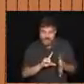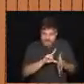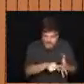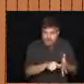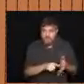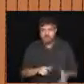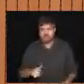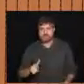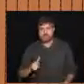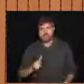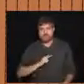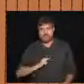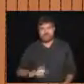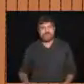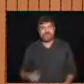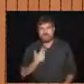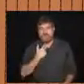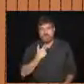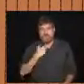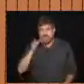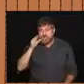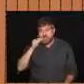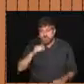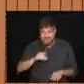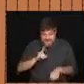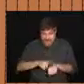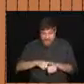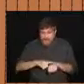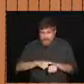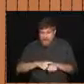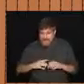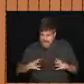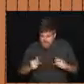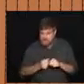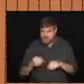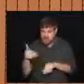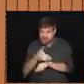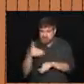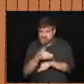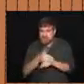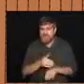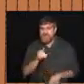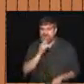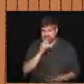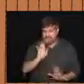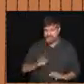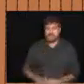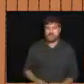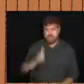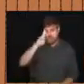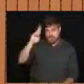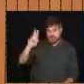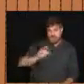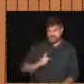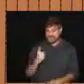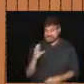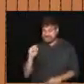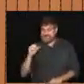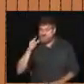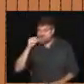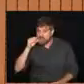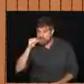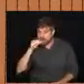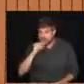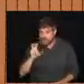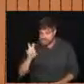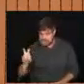cerca de 1 hora antes. Não todos no mesmo horário, mas que o próprio patrão, por exemplo, se ele tem 10 funcionários, fala, olha, vocês